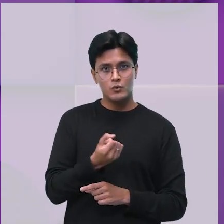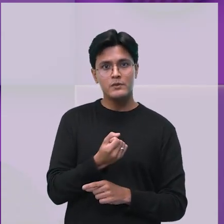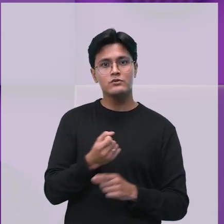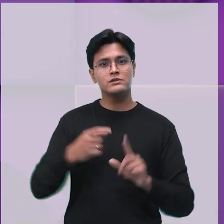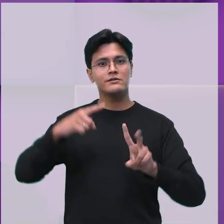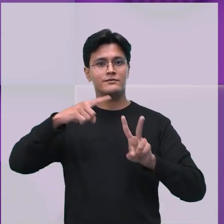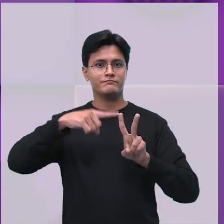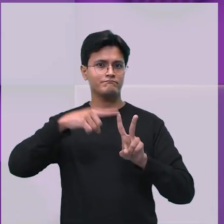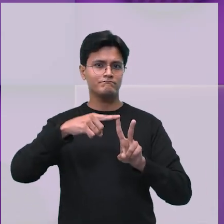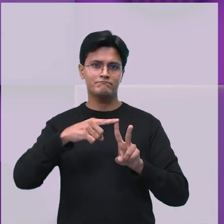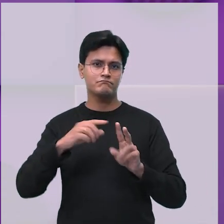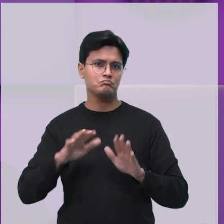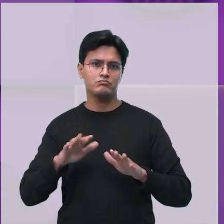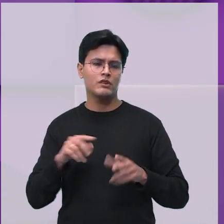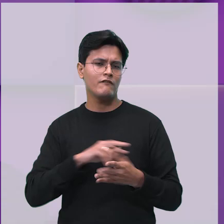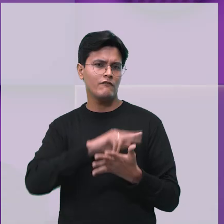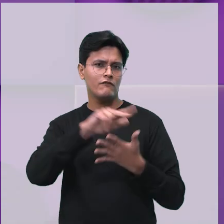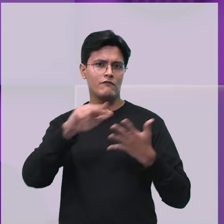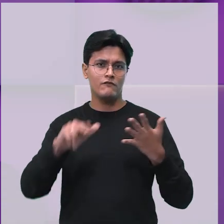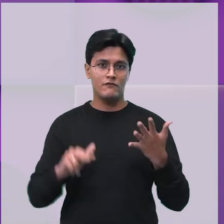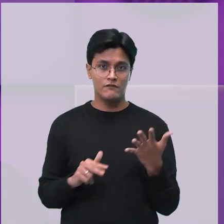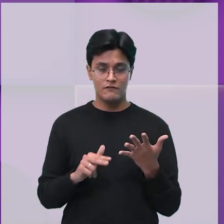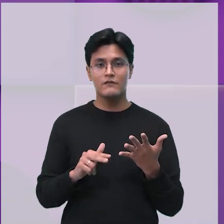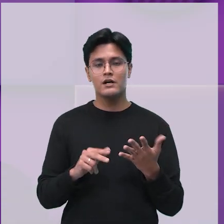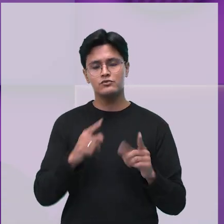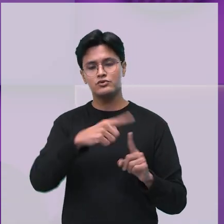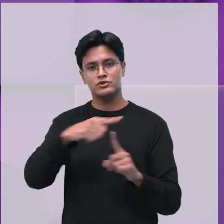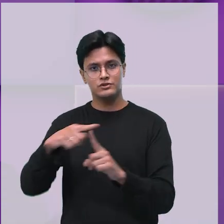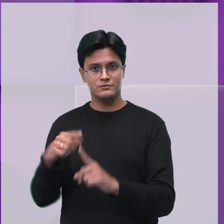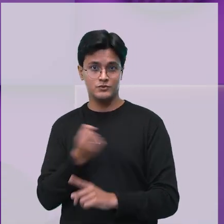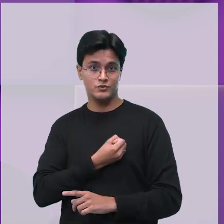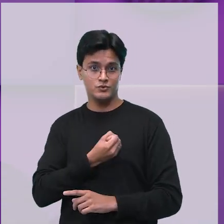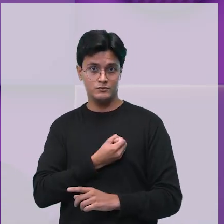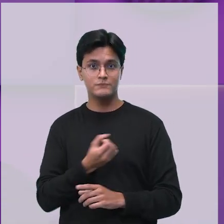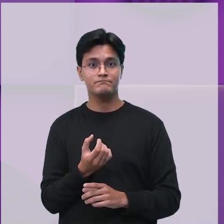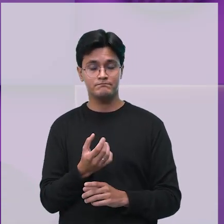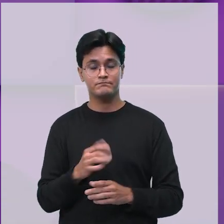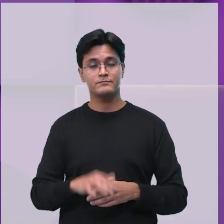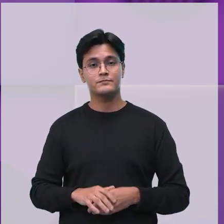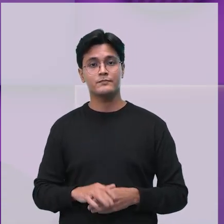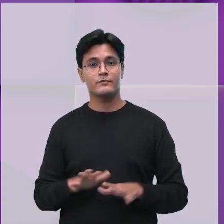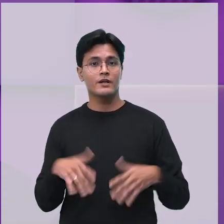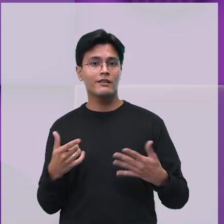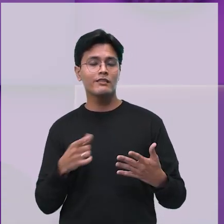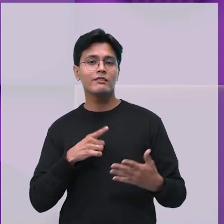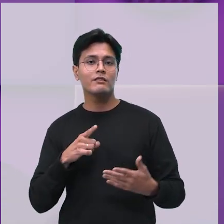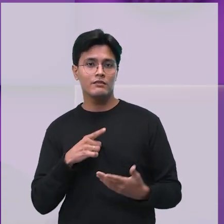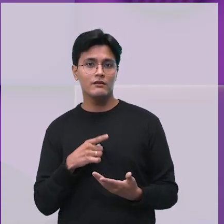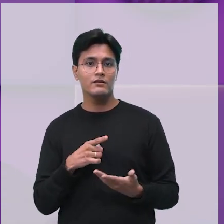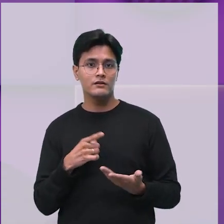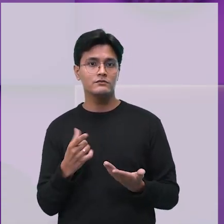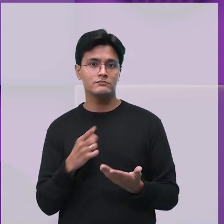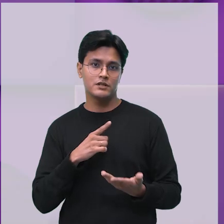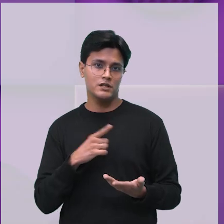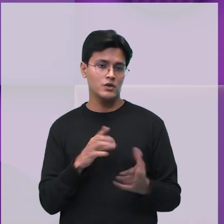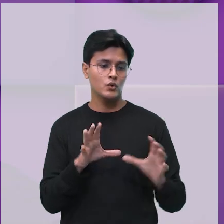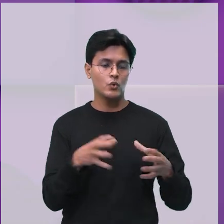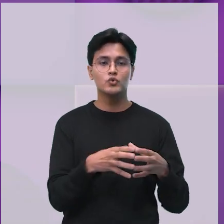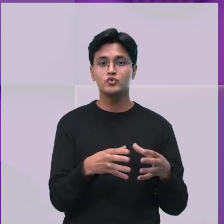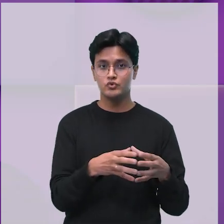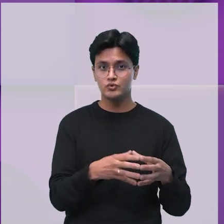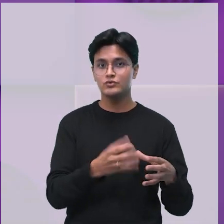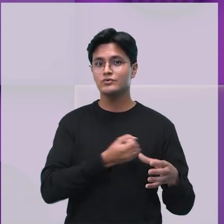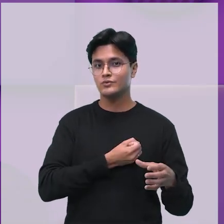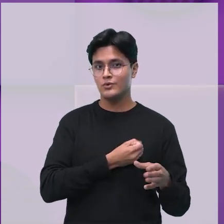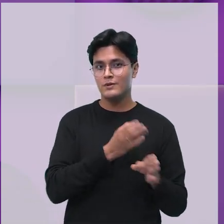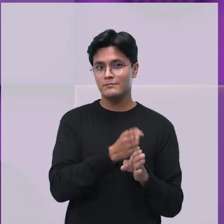eh enfim existe uma infinidade de números e dentre eh alguns desses conjuntos nós temos